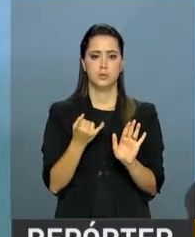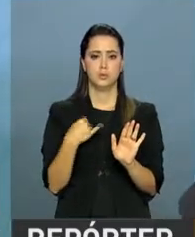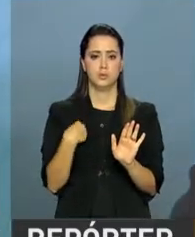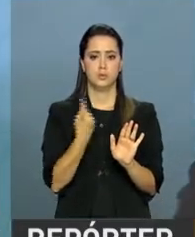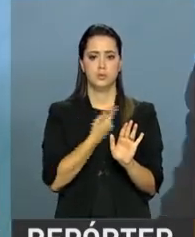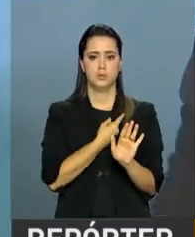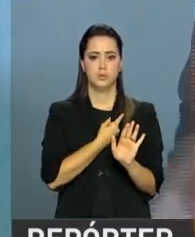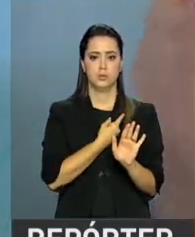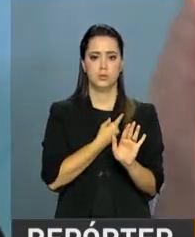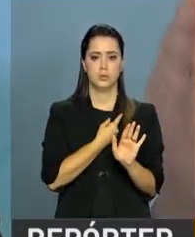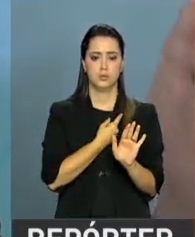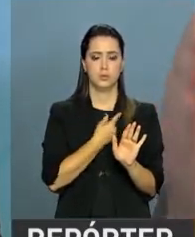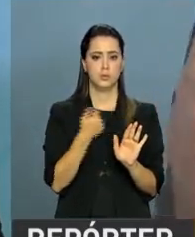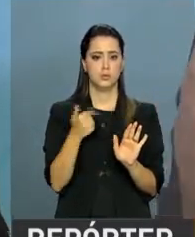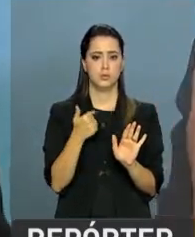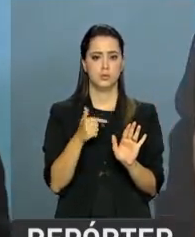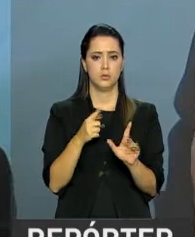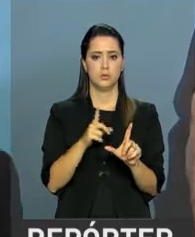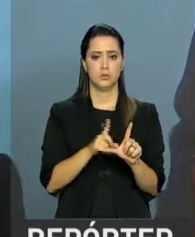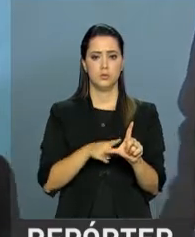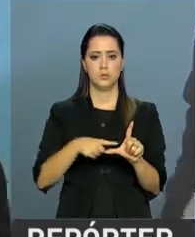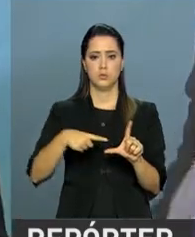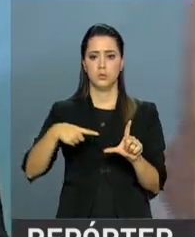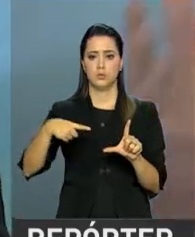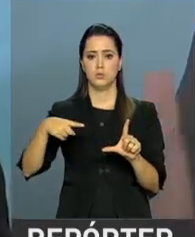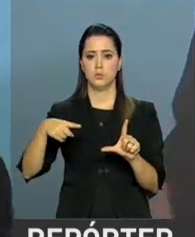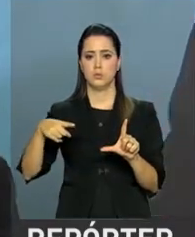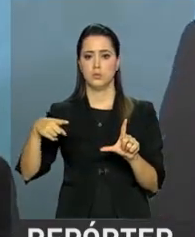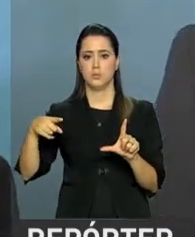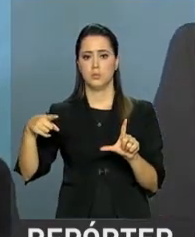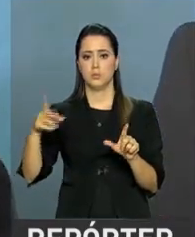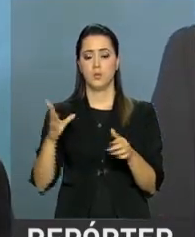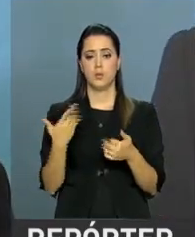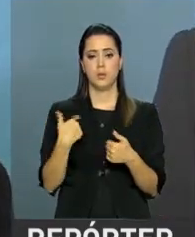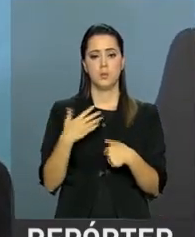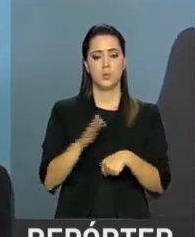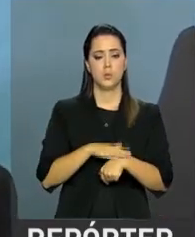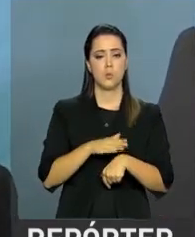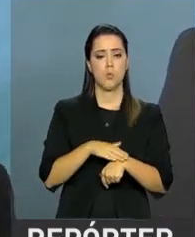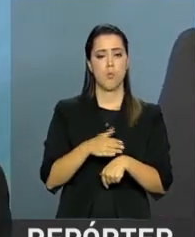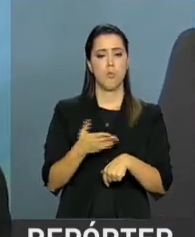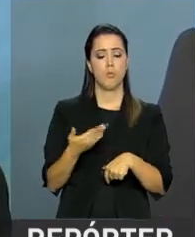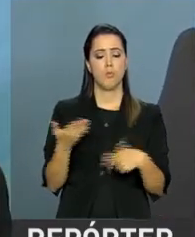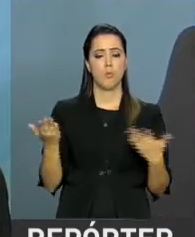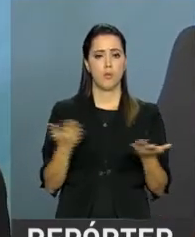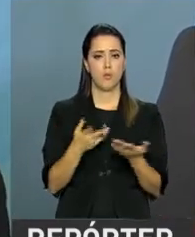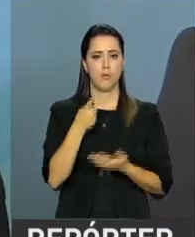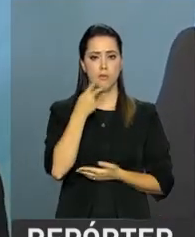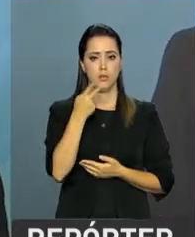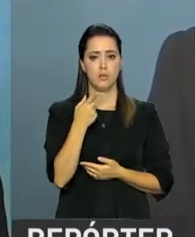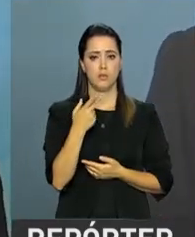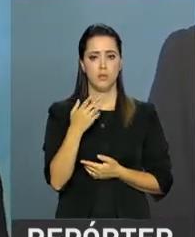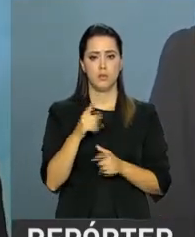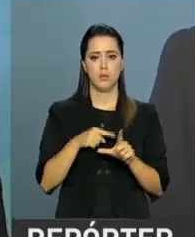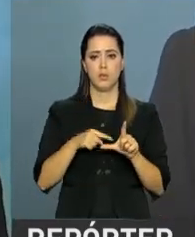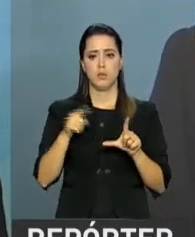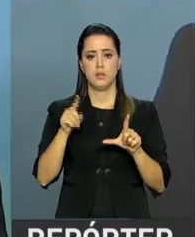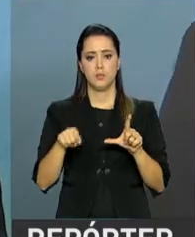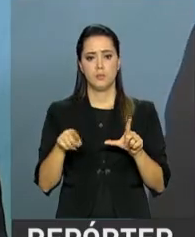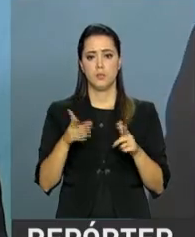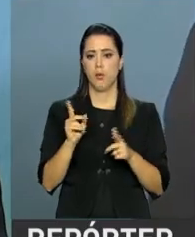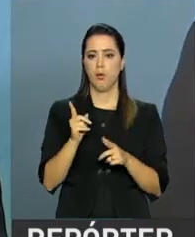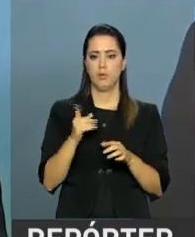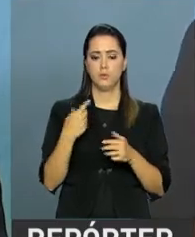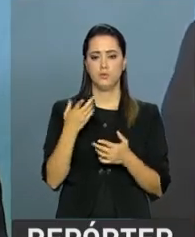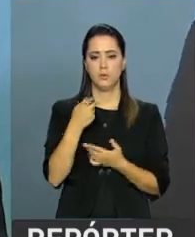num crescimento ciclo curto aquilo falando aqui é uma linguagem um pouco mais